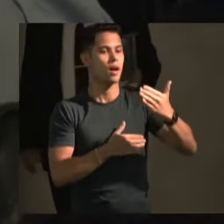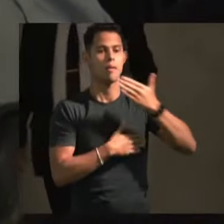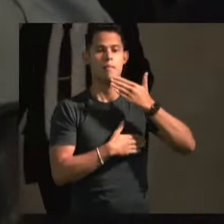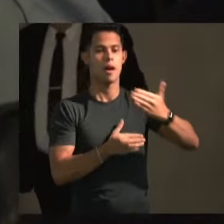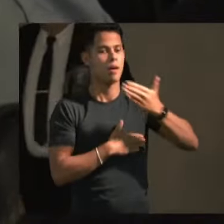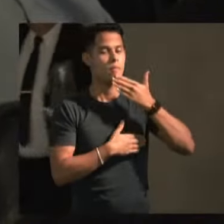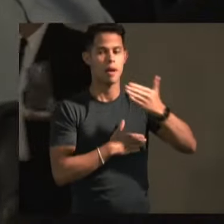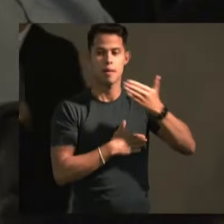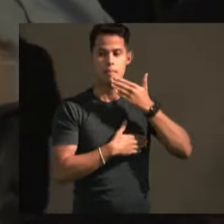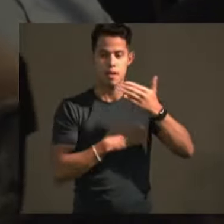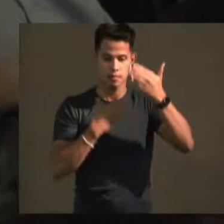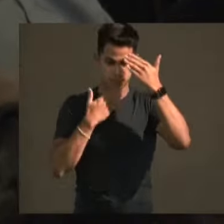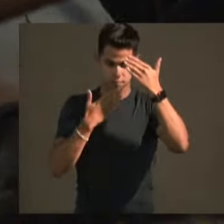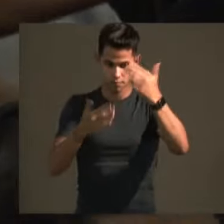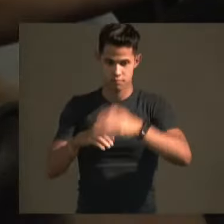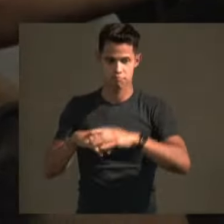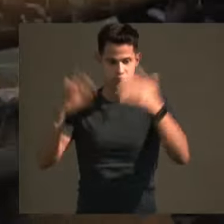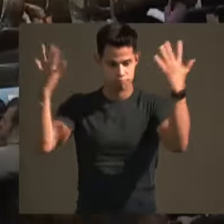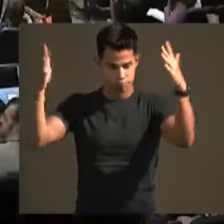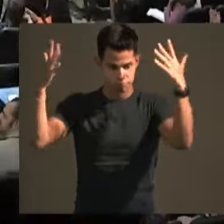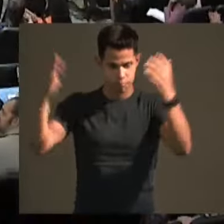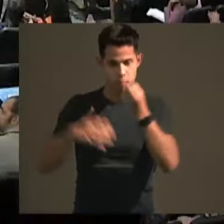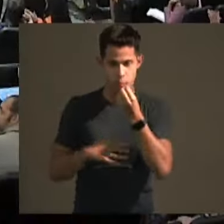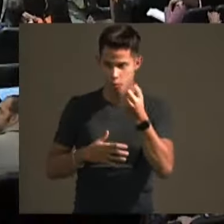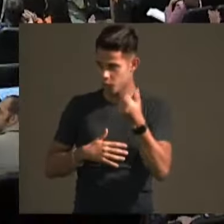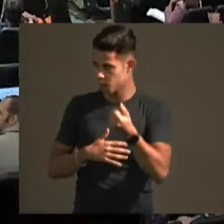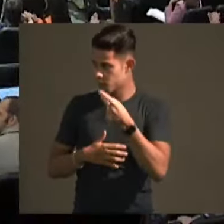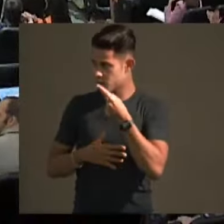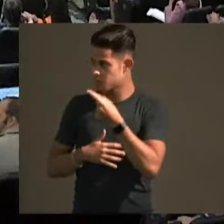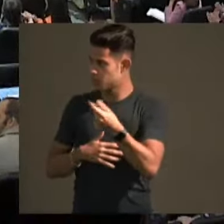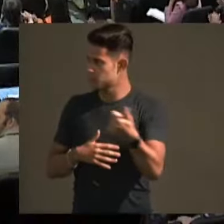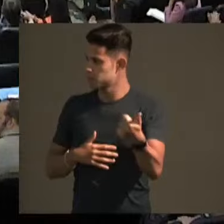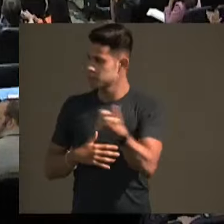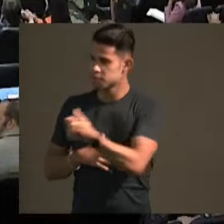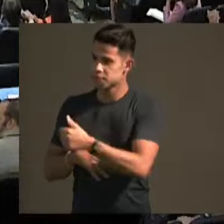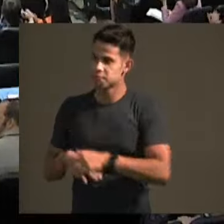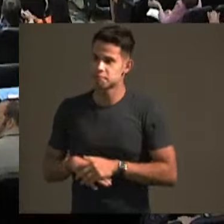adolescentes. Obrigada. Ok, obrigado.